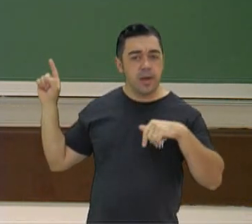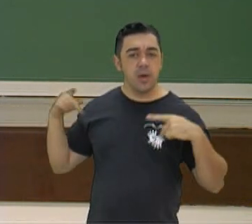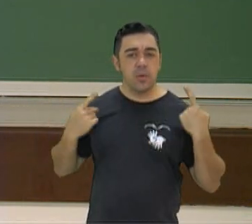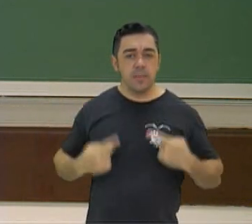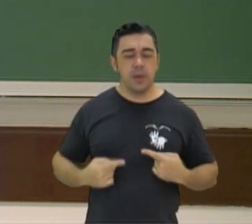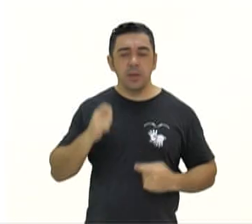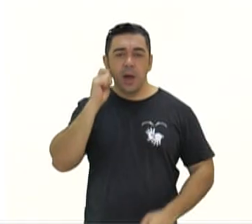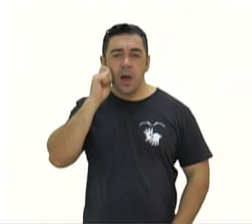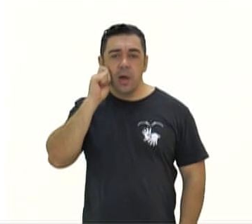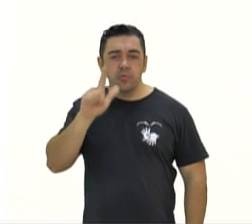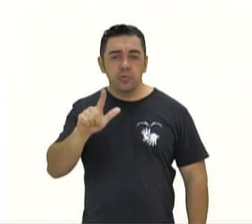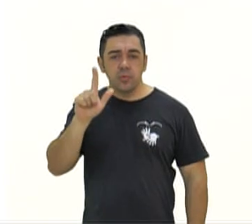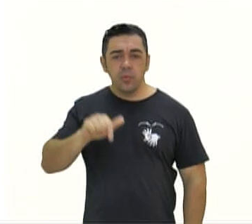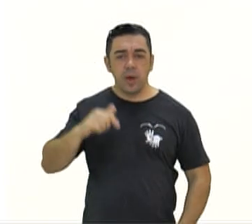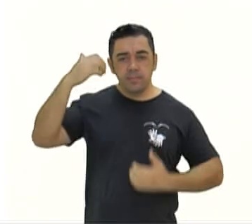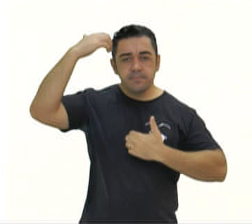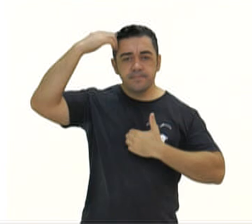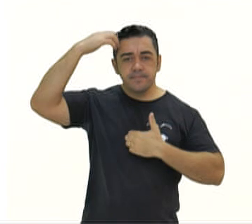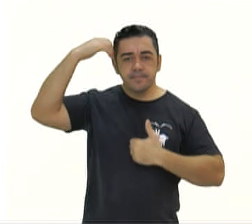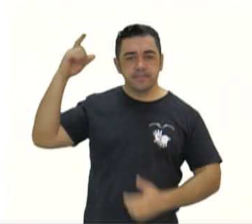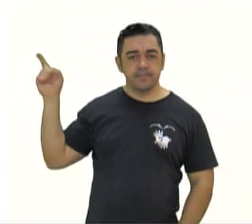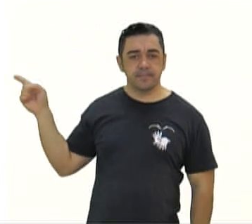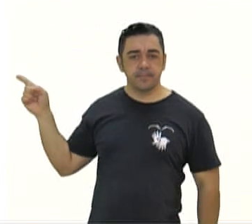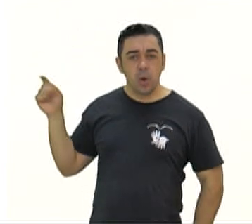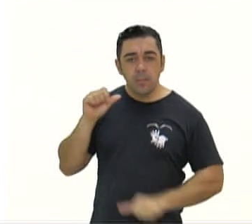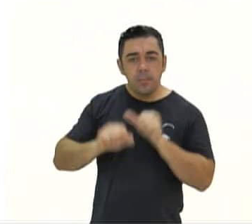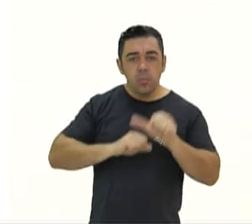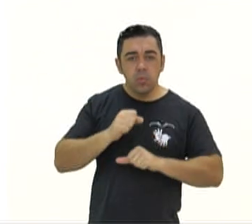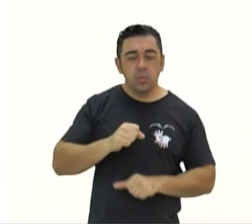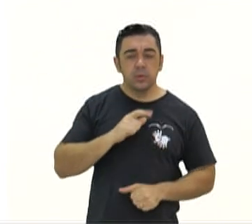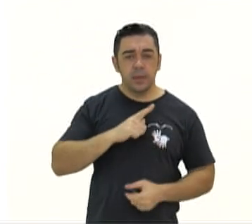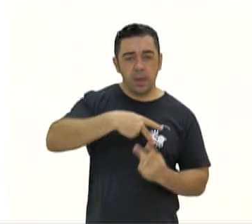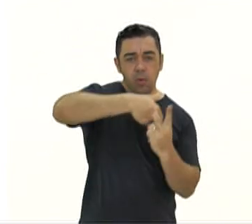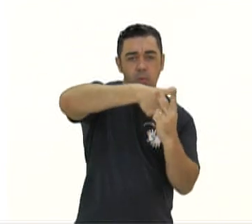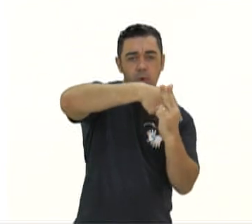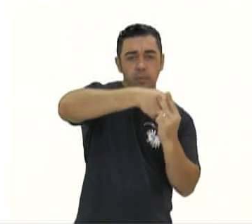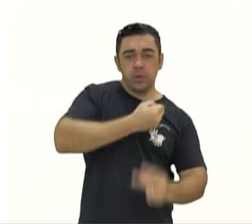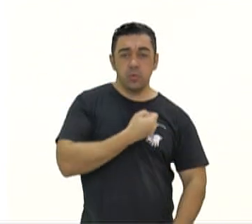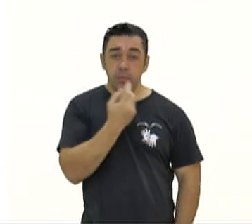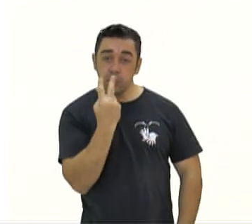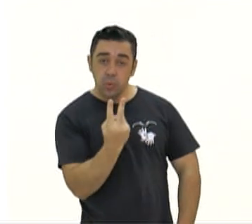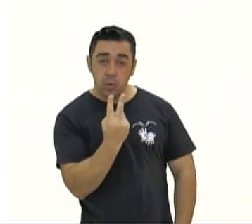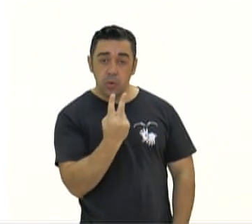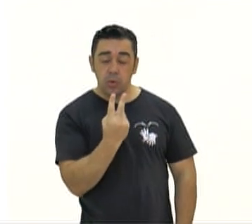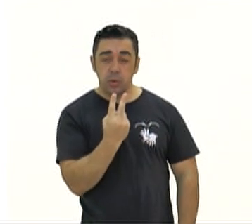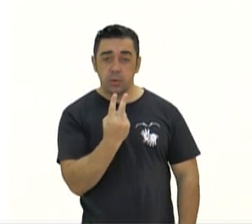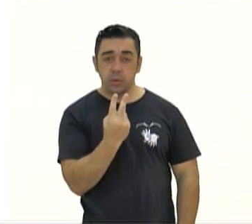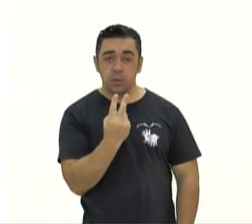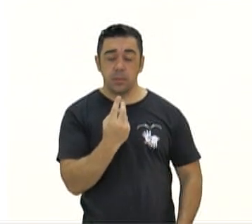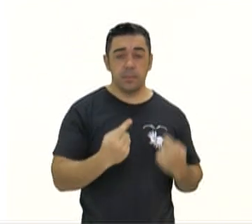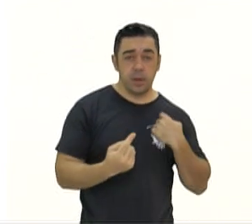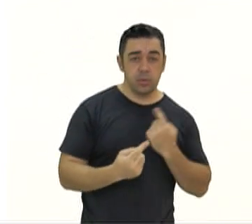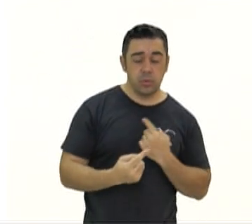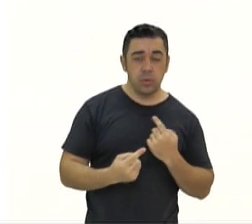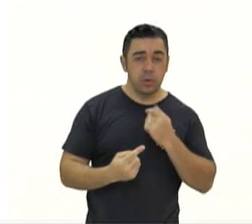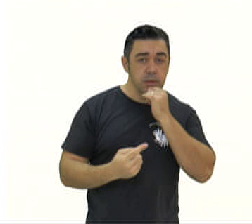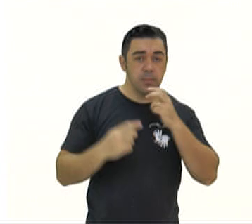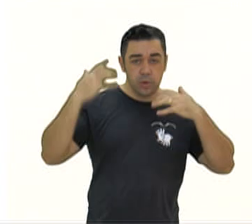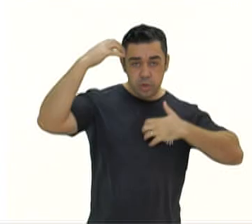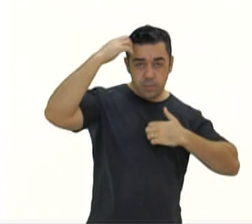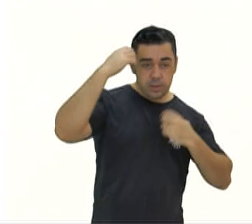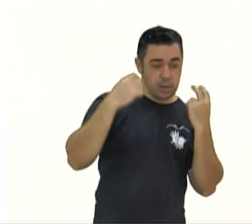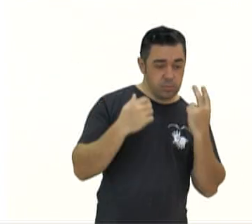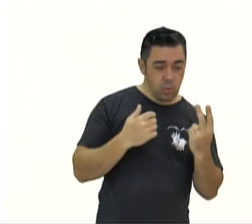azul do chimpanzé. Só muda o cromossomo número 2, que para o chimpanzé eram 2 e para a gente virou um só. O resto é tudo